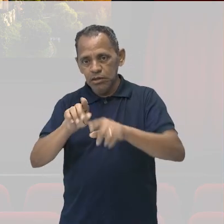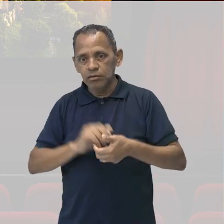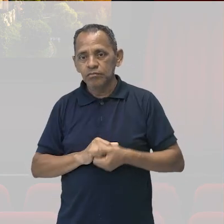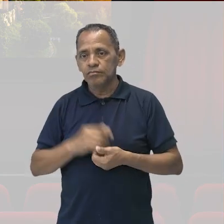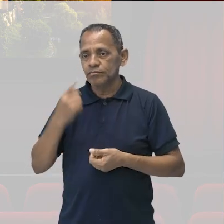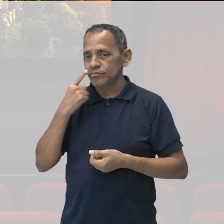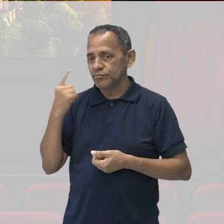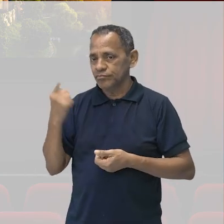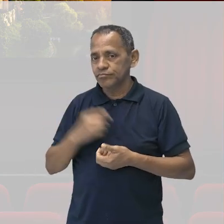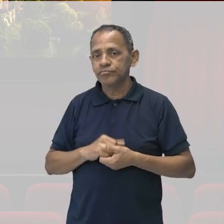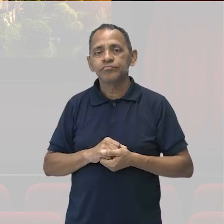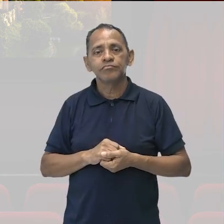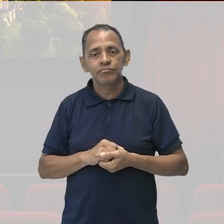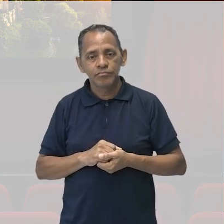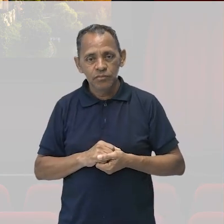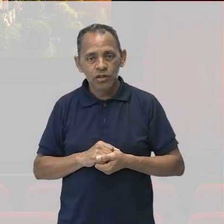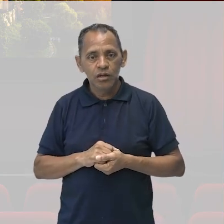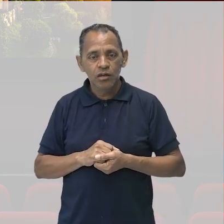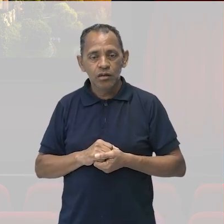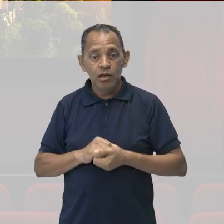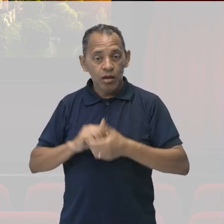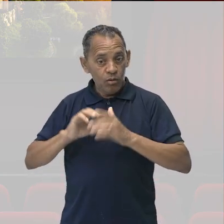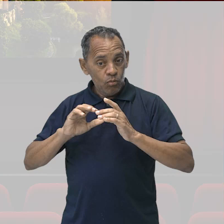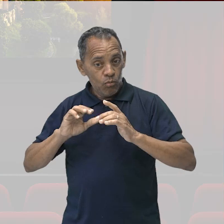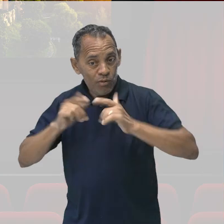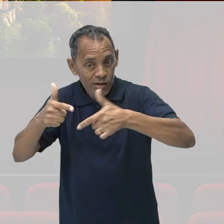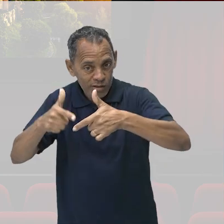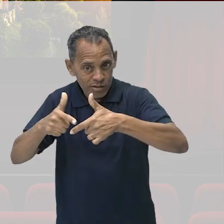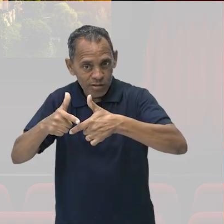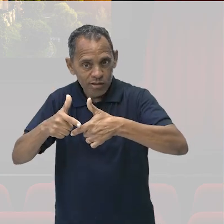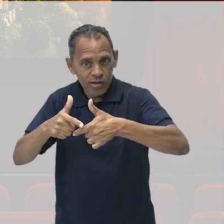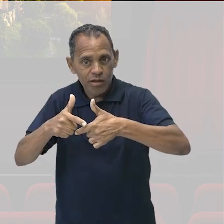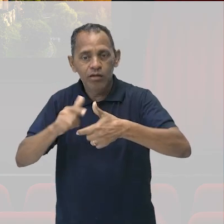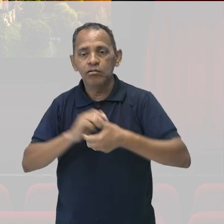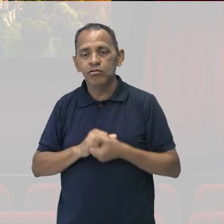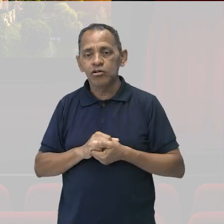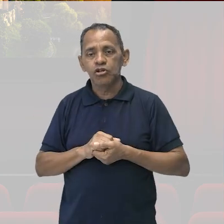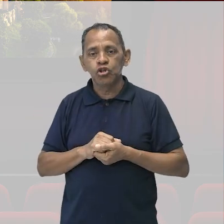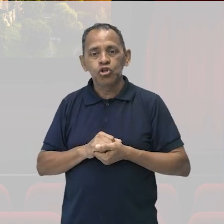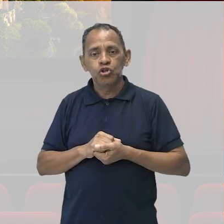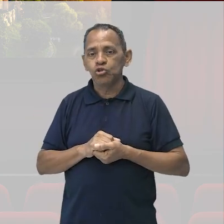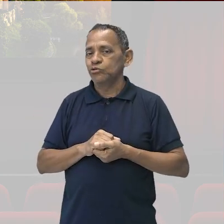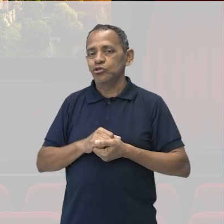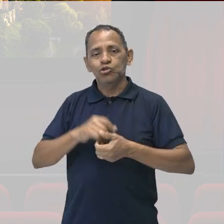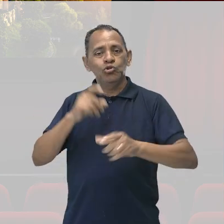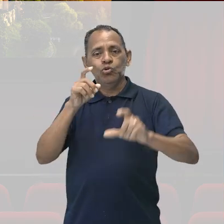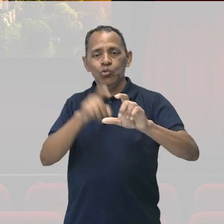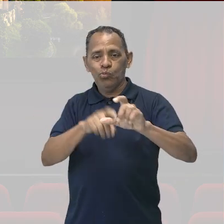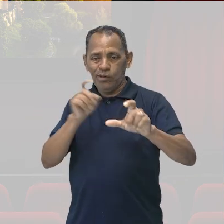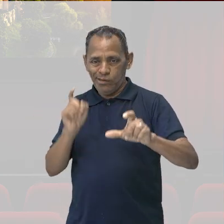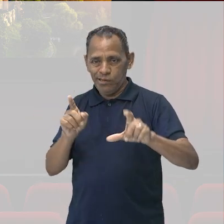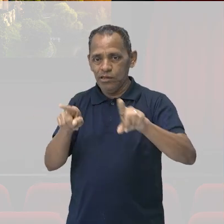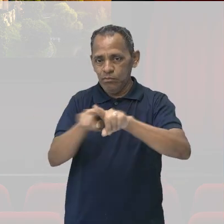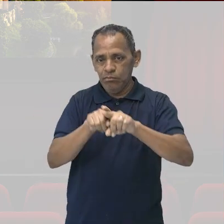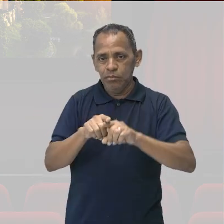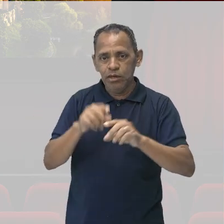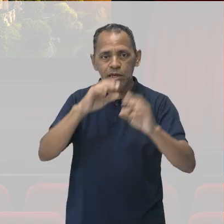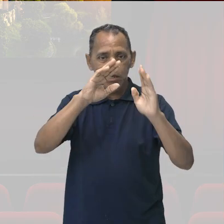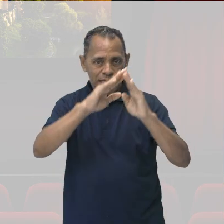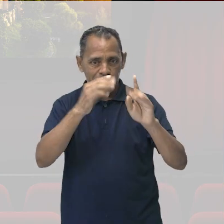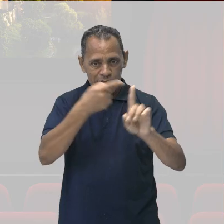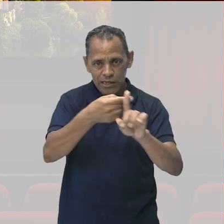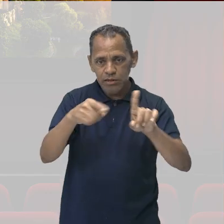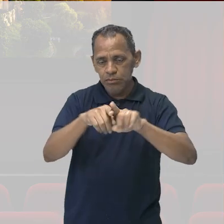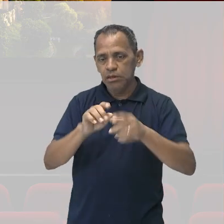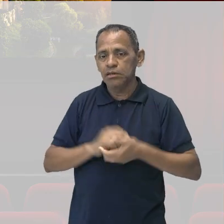comédia dell'arte, né? Que era considerada o quê? Uma manifestação profana porque não pertencia à igreja. Então,